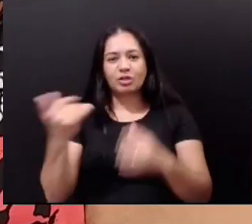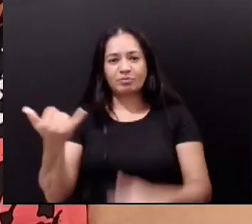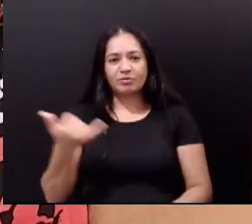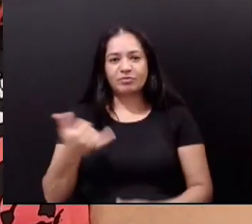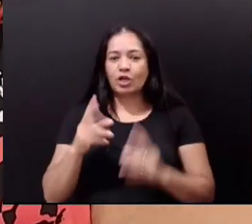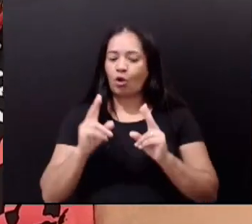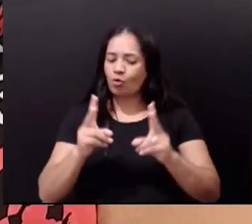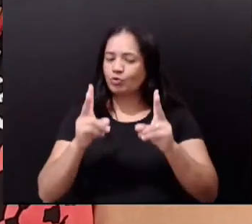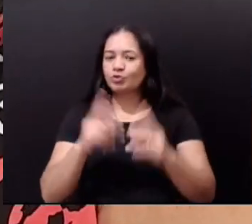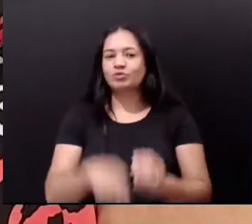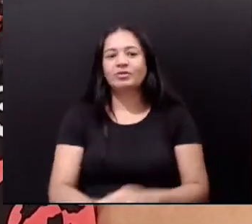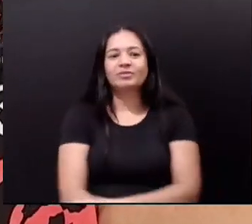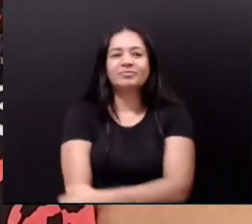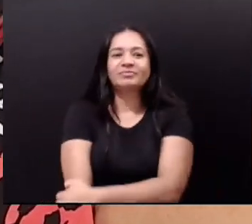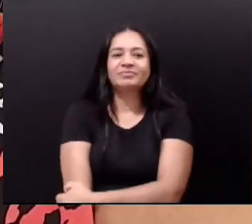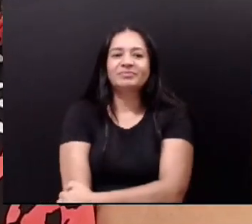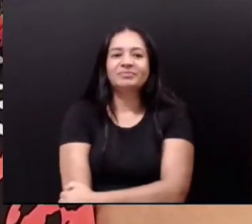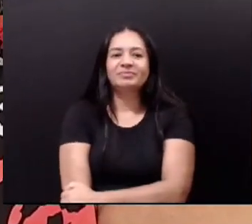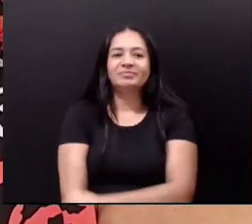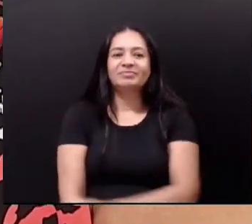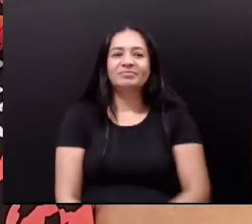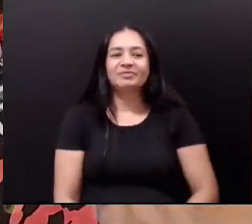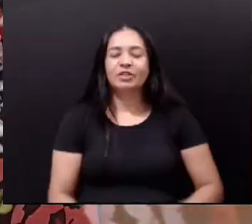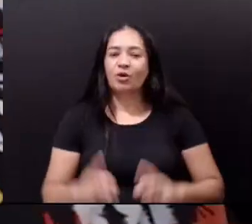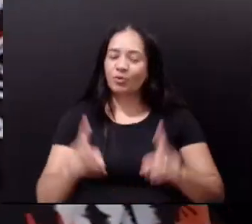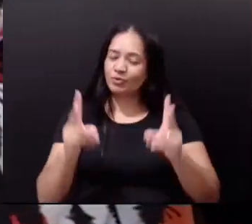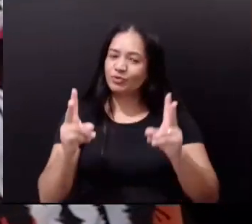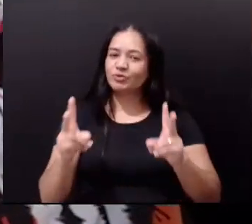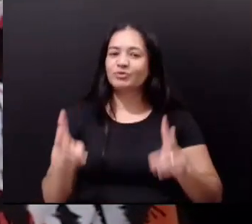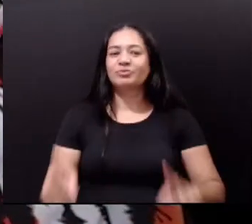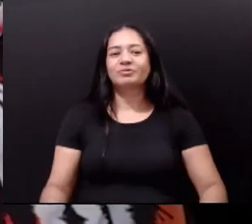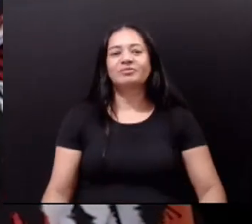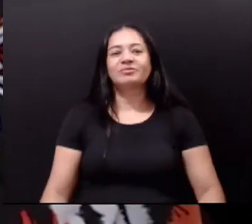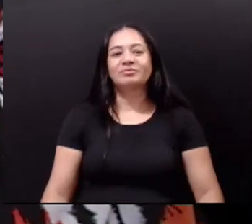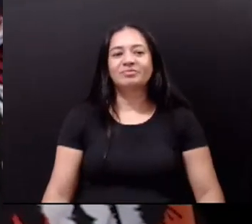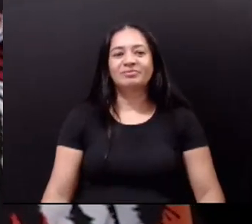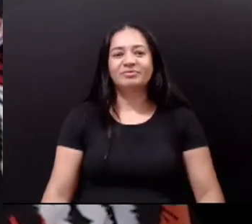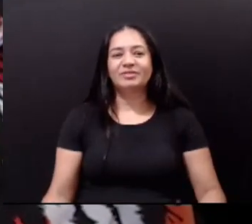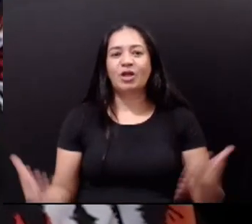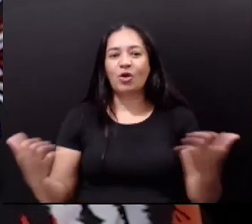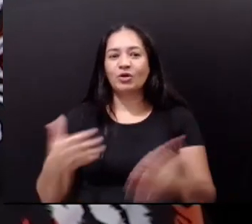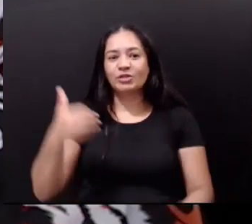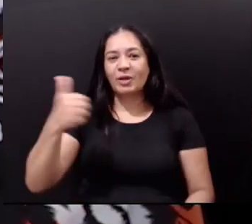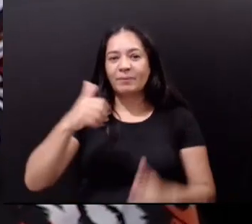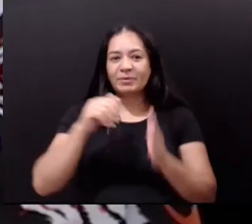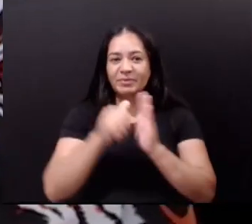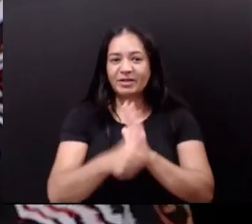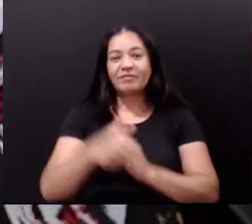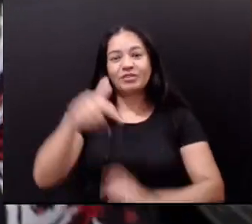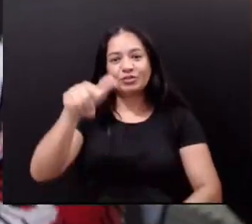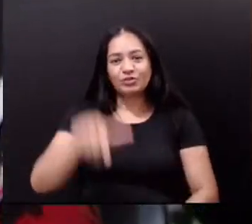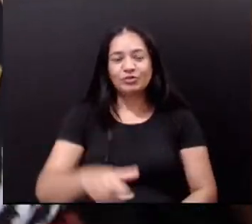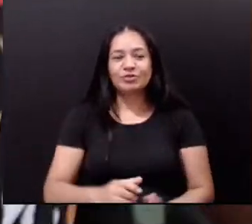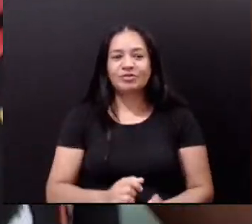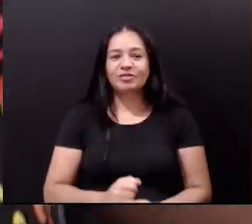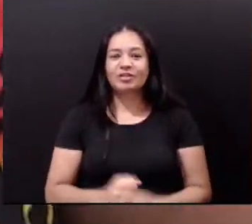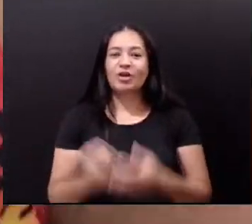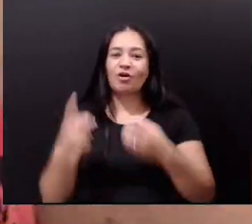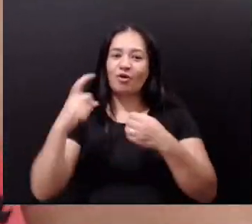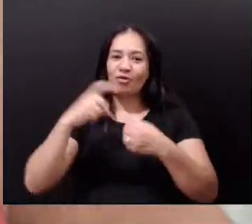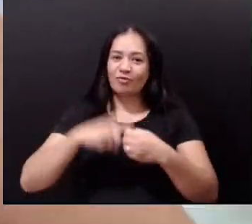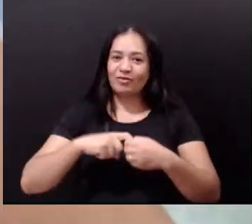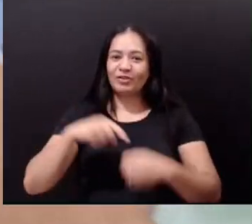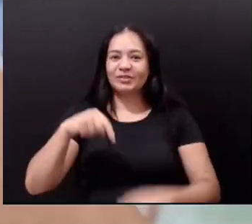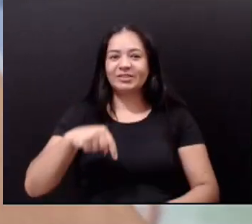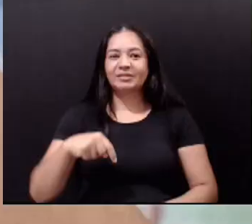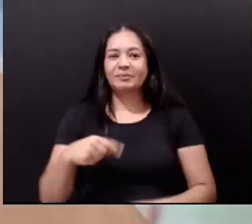estou continuando, né? Hoje é a primeira vez de novo que eu estou voltando para cá. Eu não estava vindo,